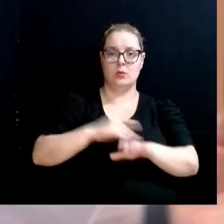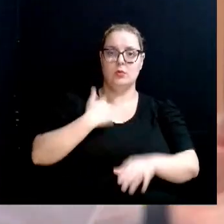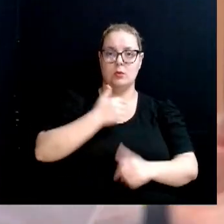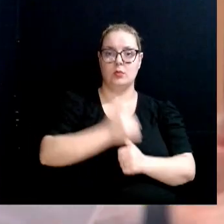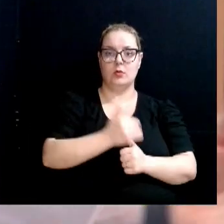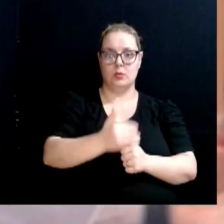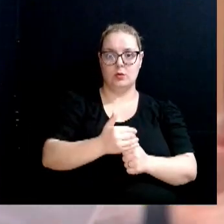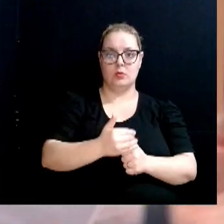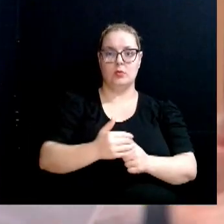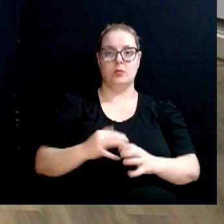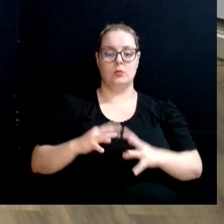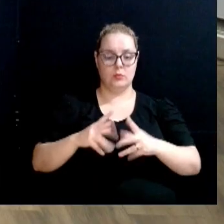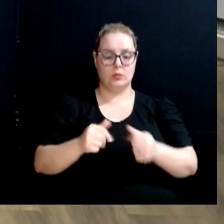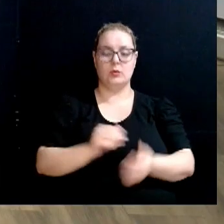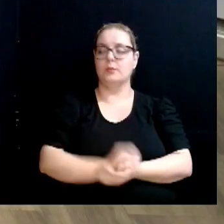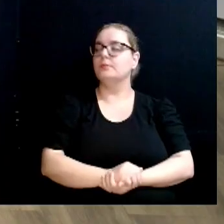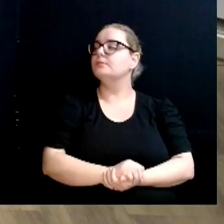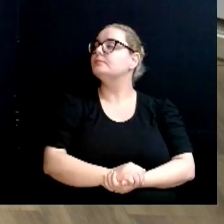plenitude.